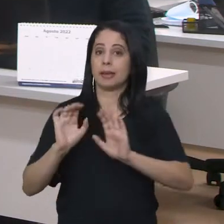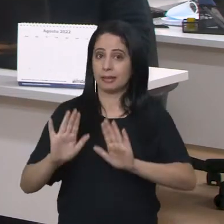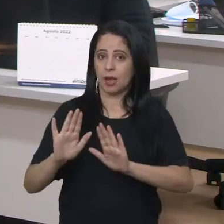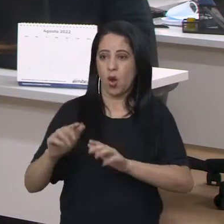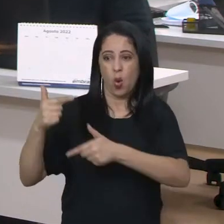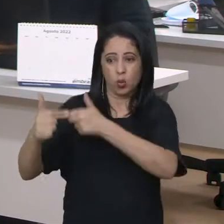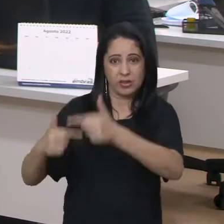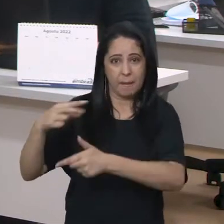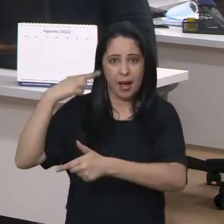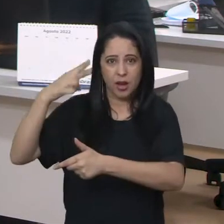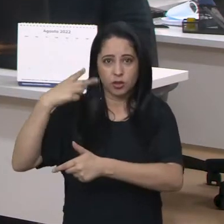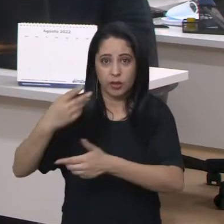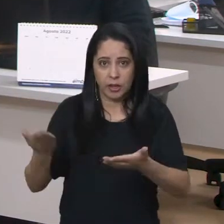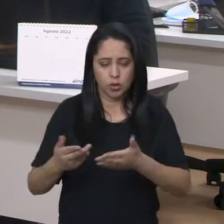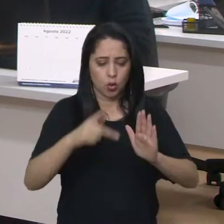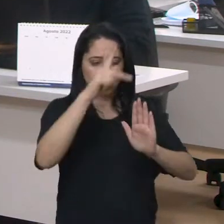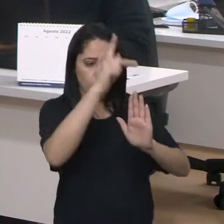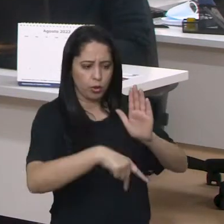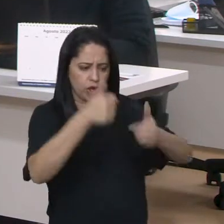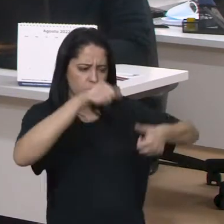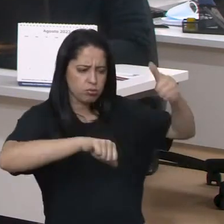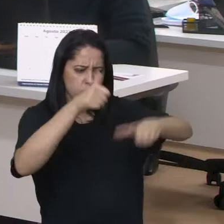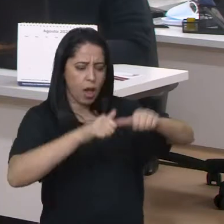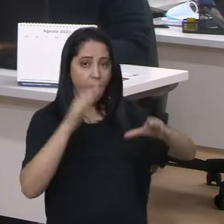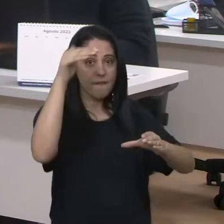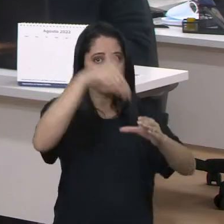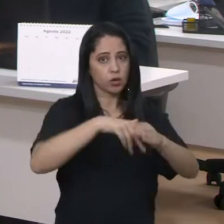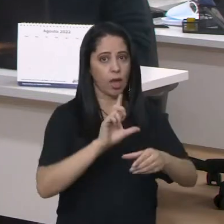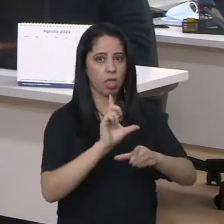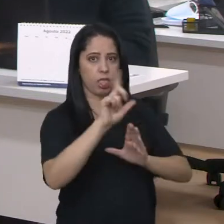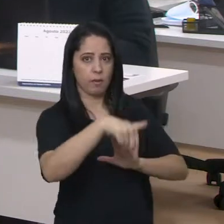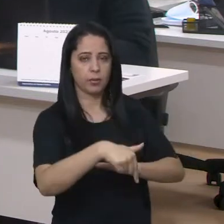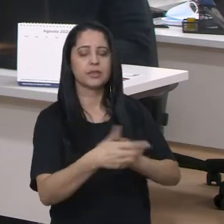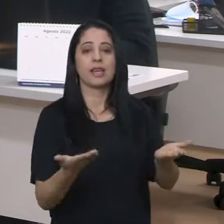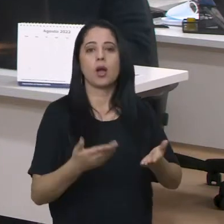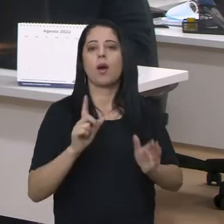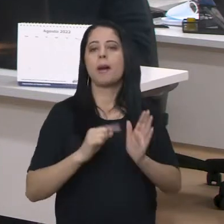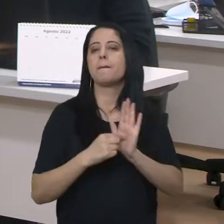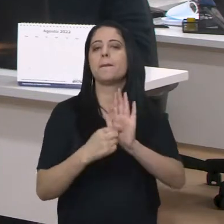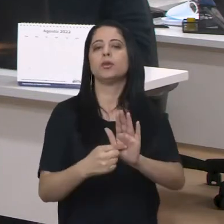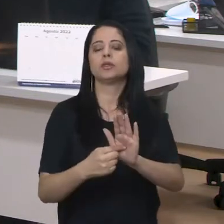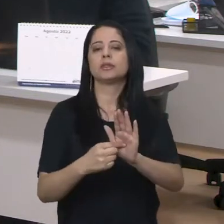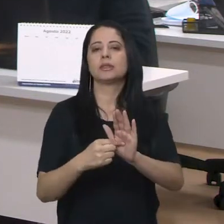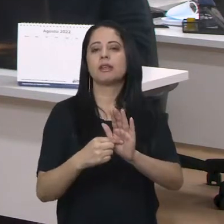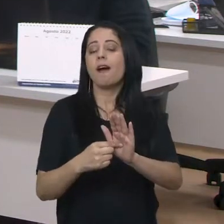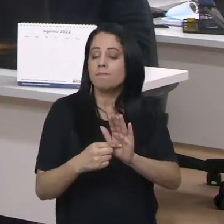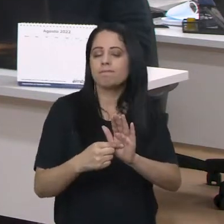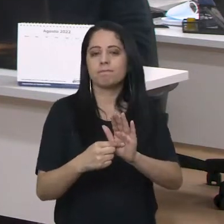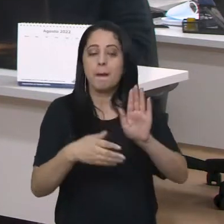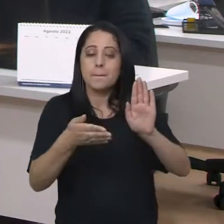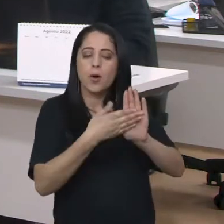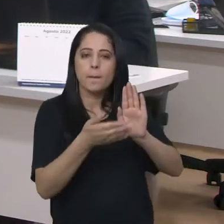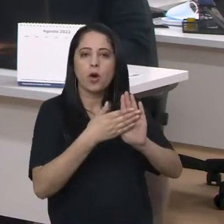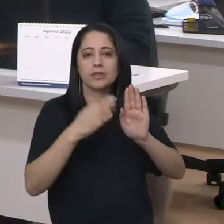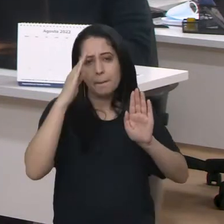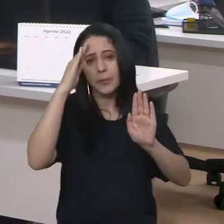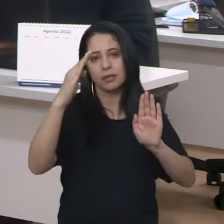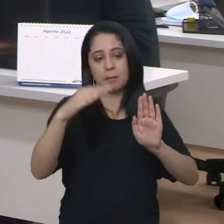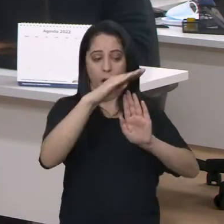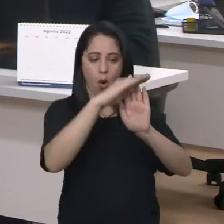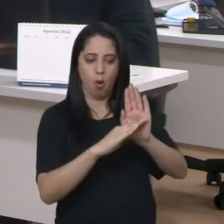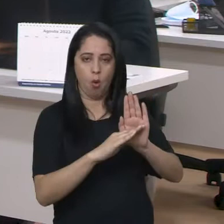E como os trabalhos em plenário são voltados para apreciação de projetos de lei, a gente te apresenta agora quais são as